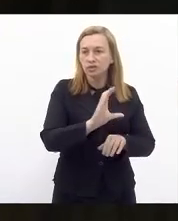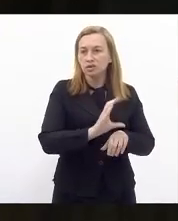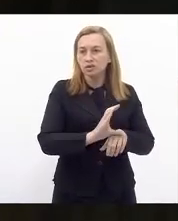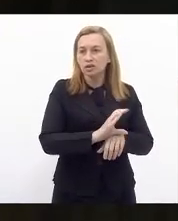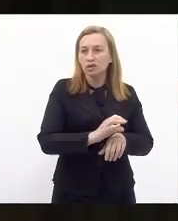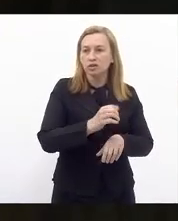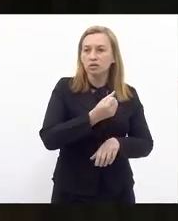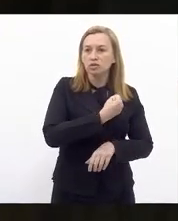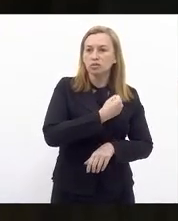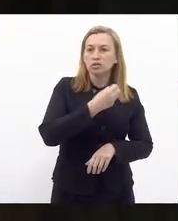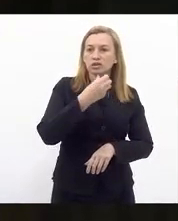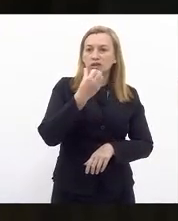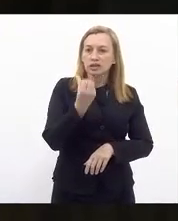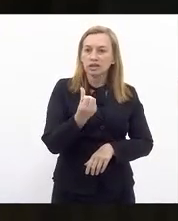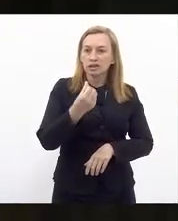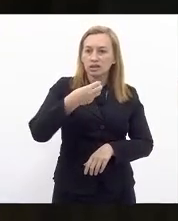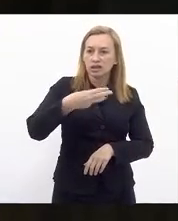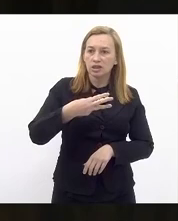63